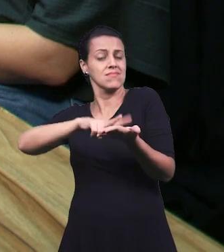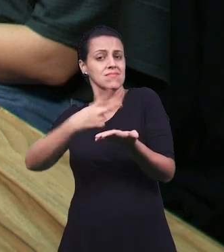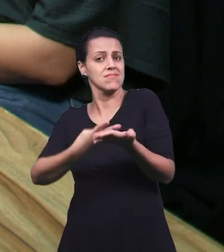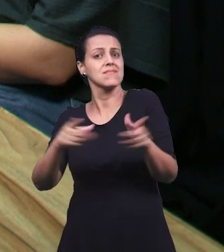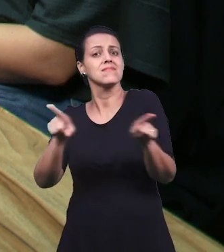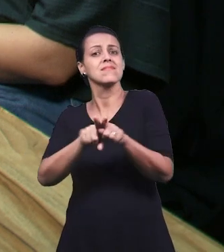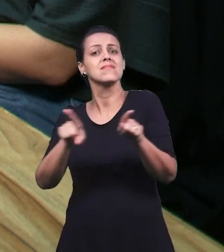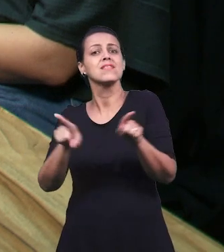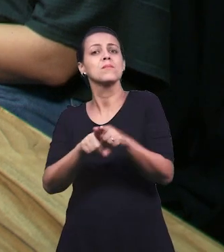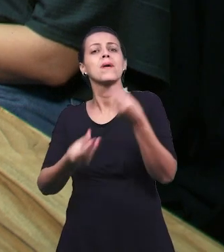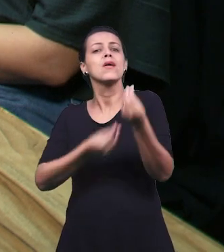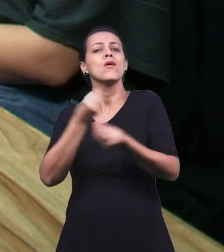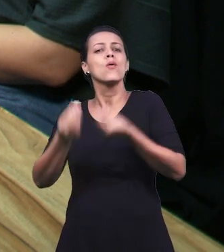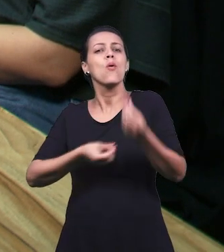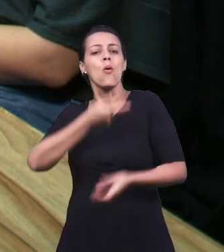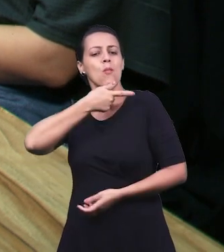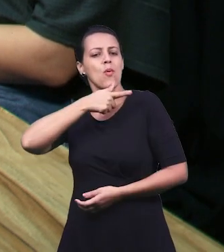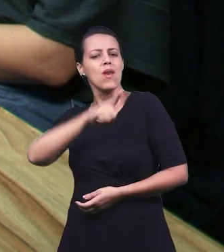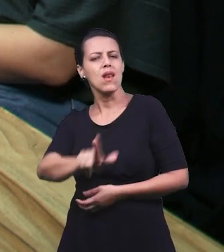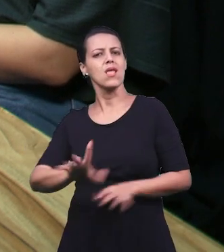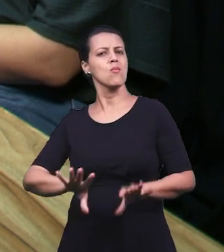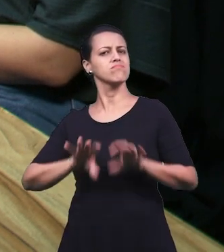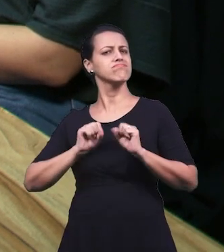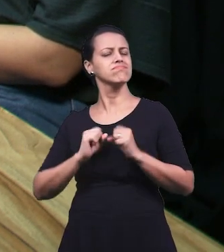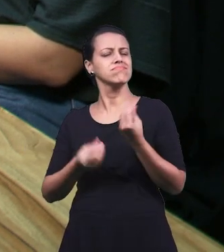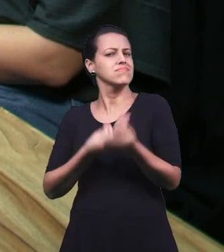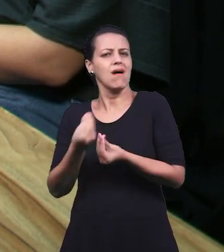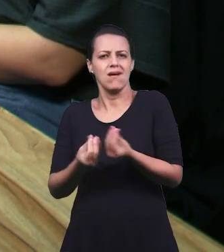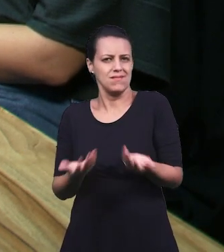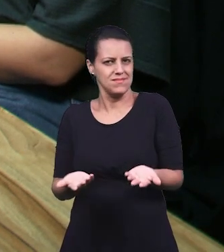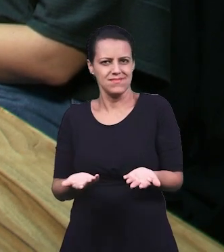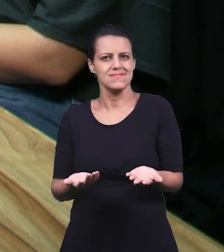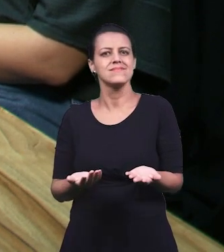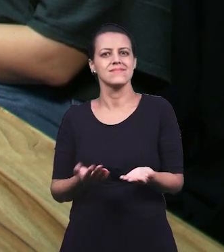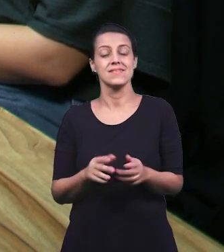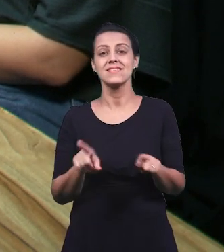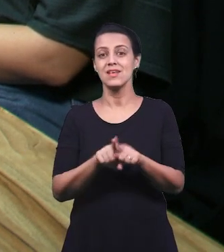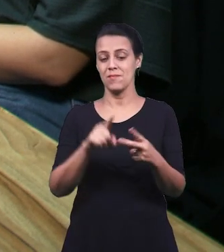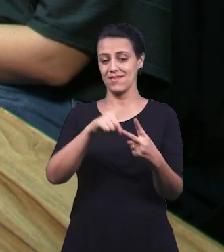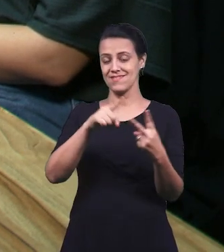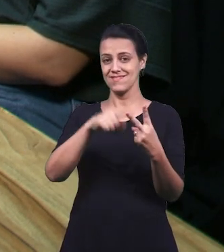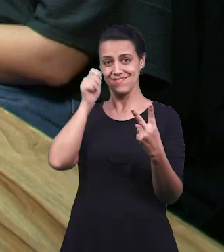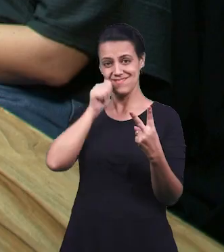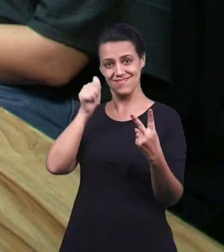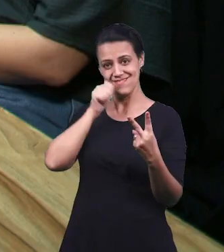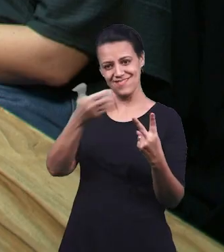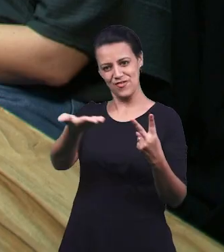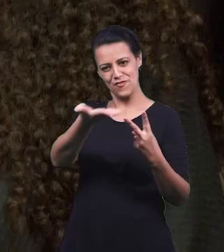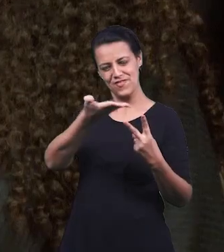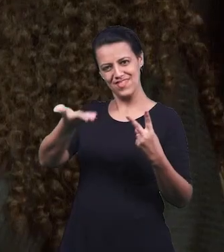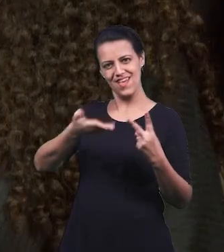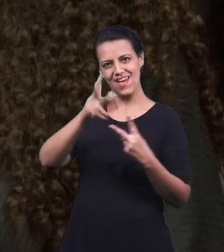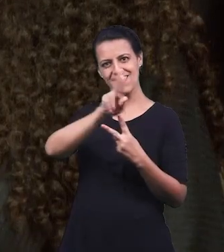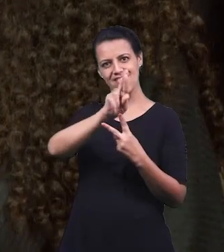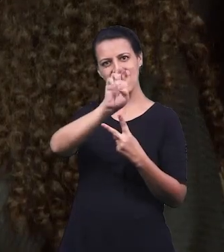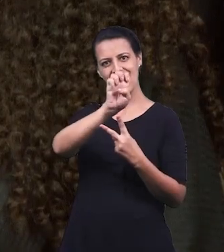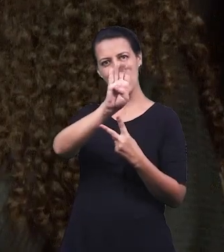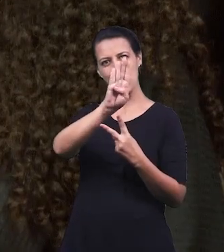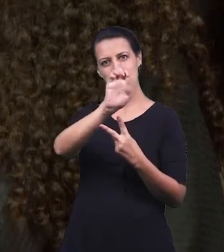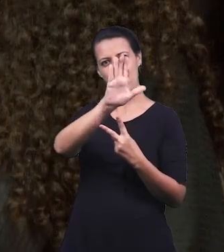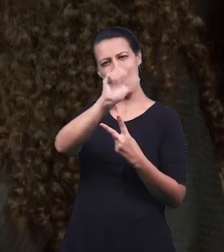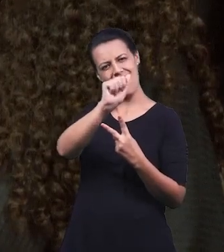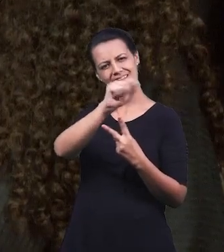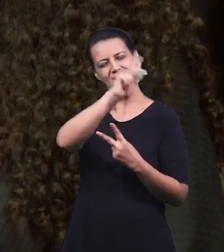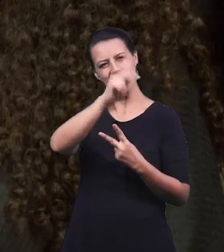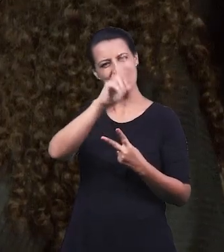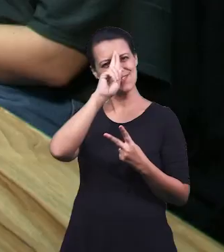da linguagem, da língua materna. E hoje nós estamos também com duas convidadas muito especiais. Nós estamos com a Rebeca, Pai do Senhor, Rebeca.